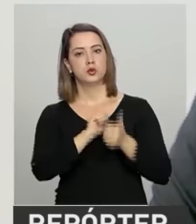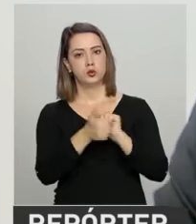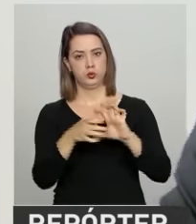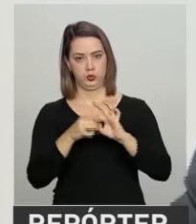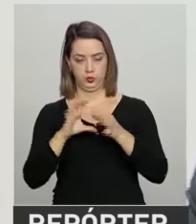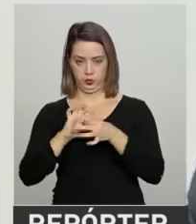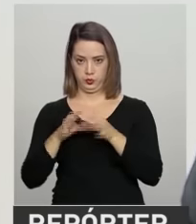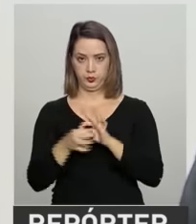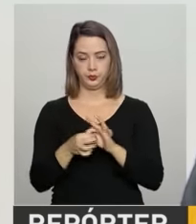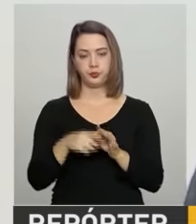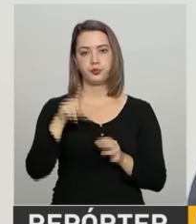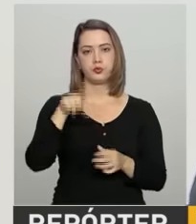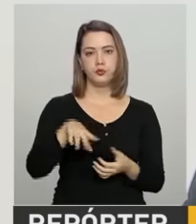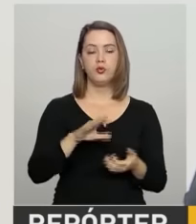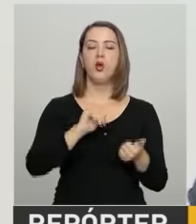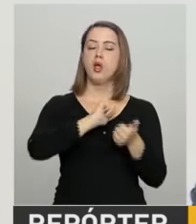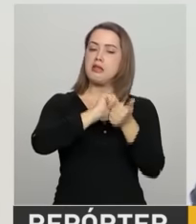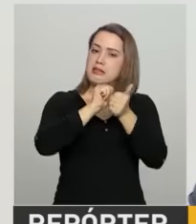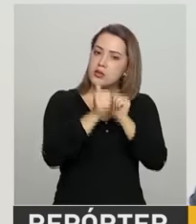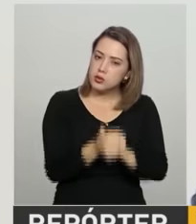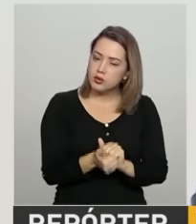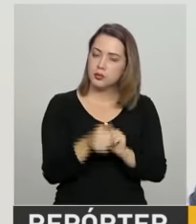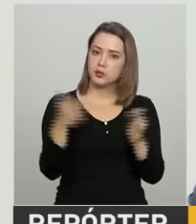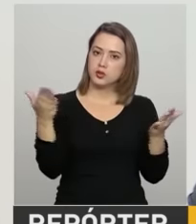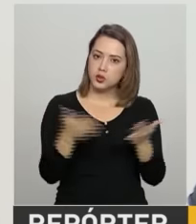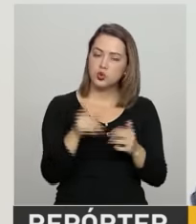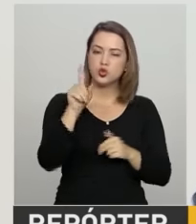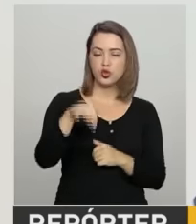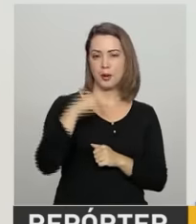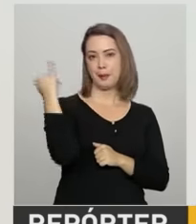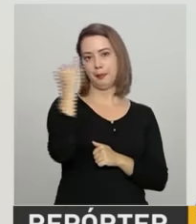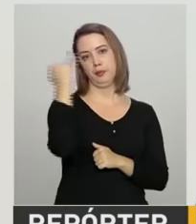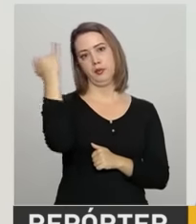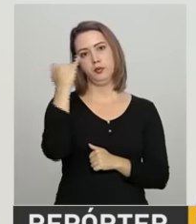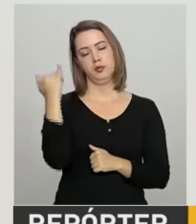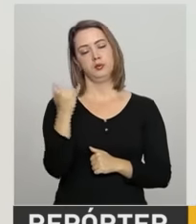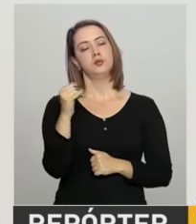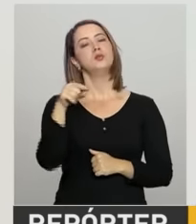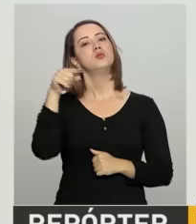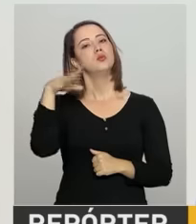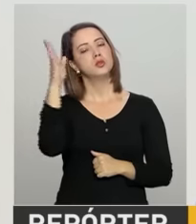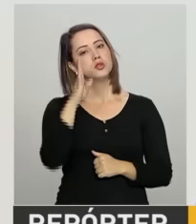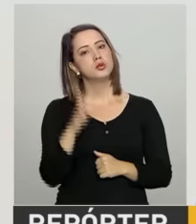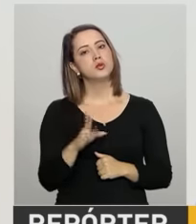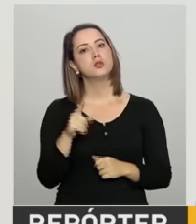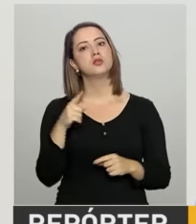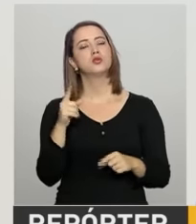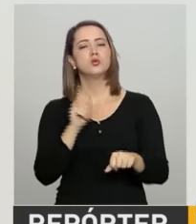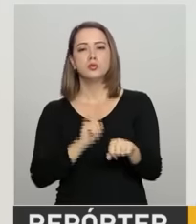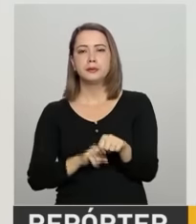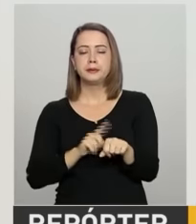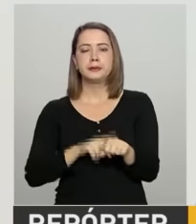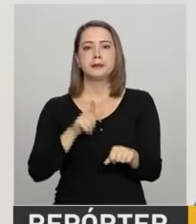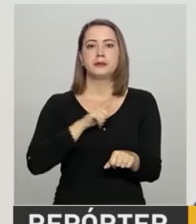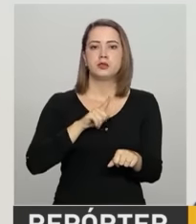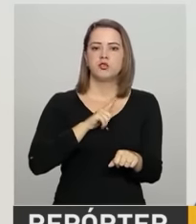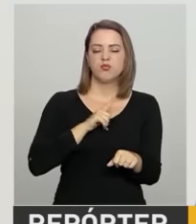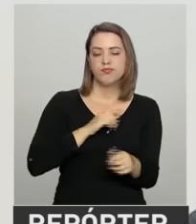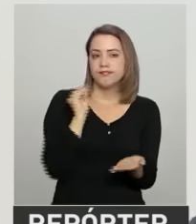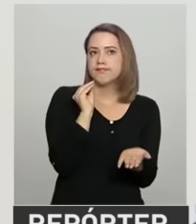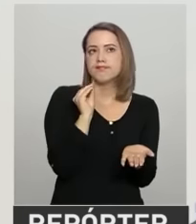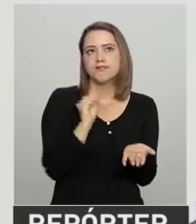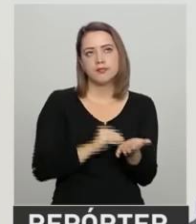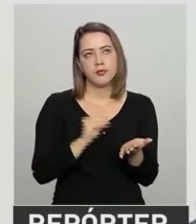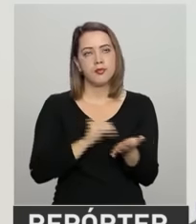As Olimpíadas hoje significam muito para o país, especialmente no momento em que há uma certa falta de